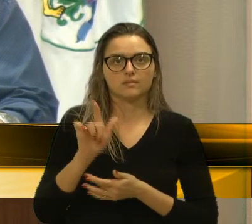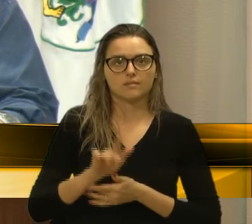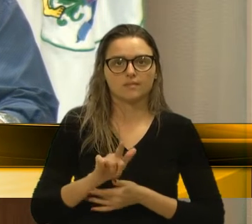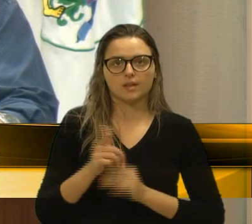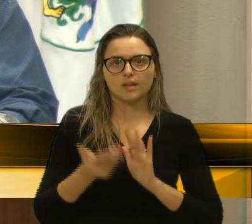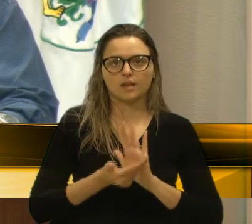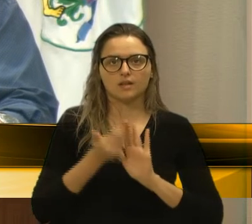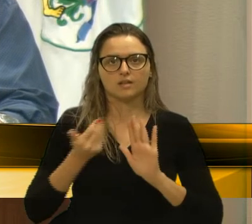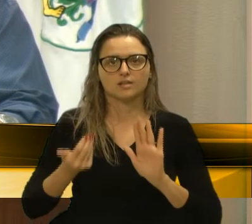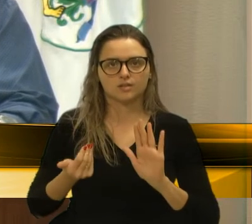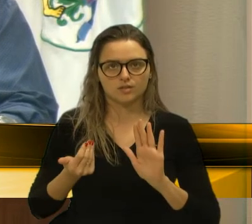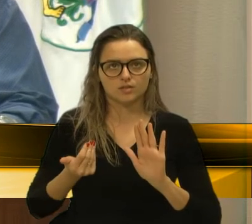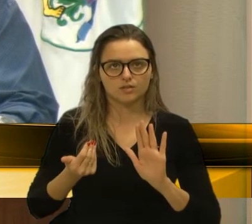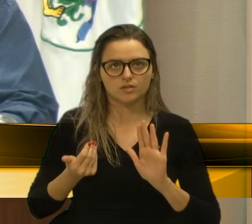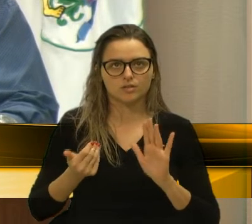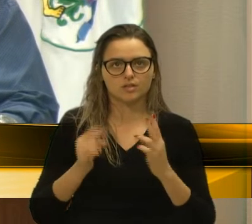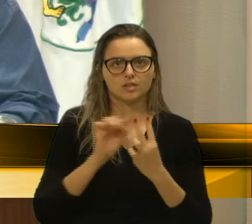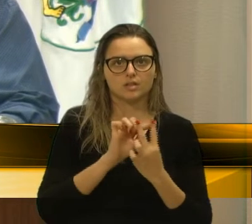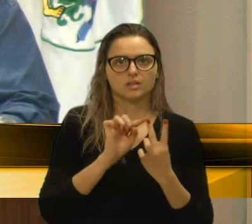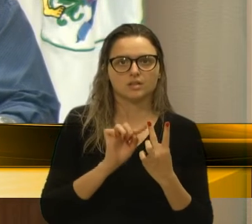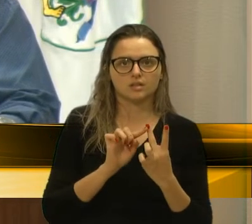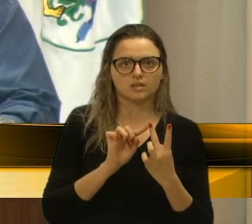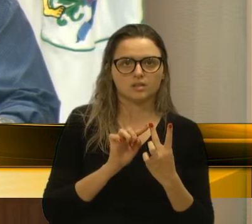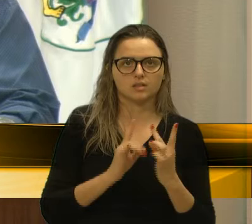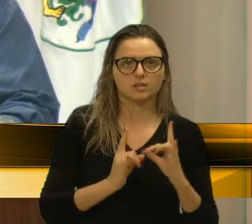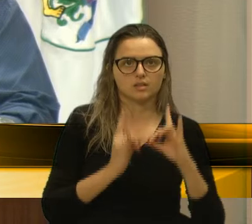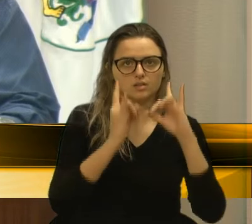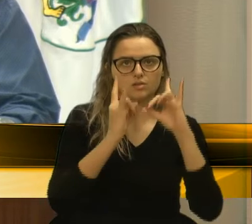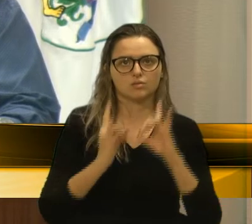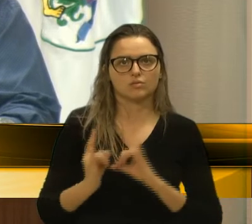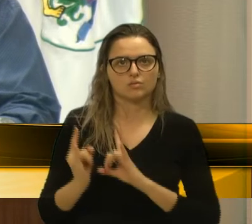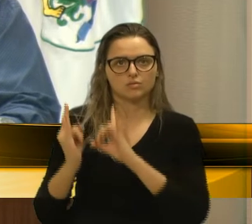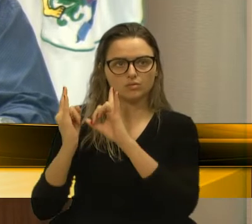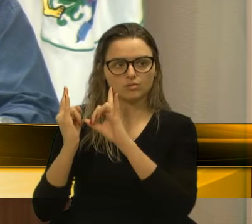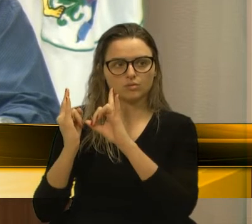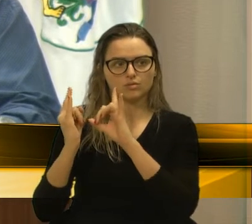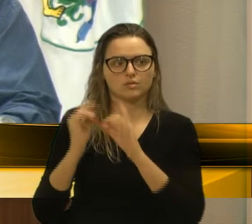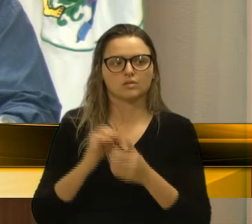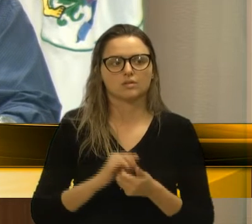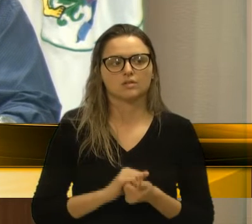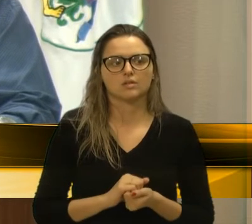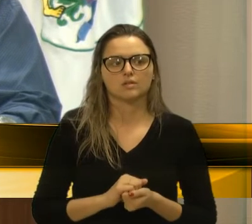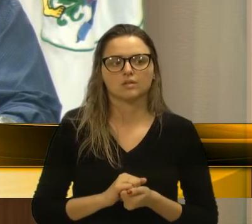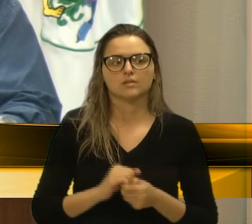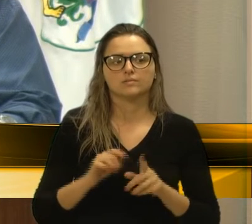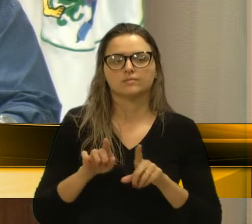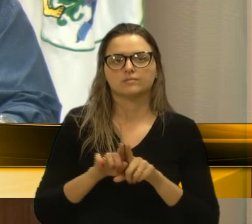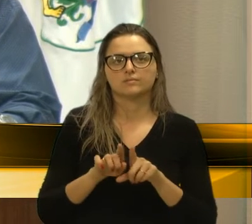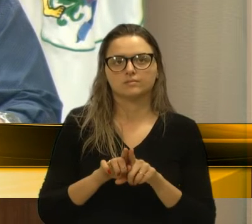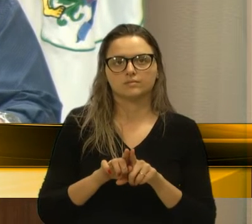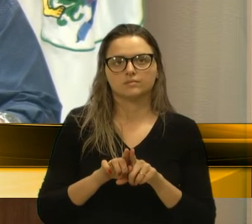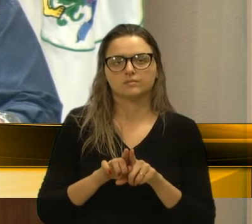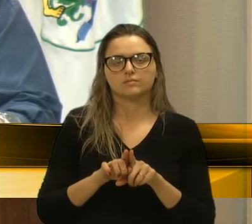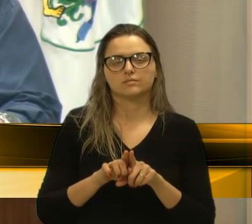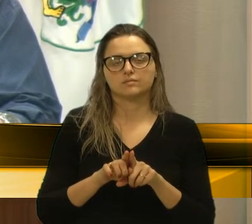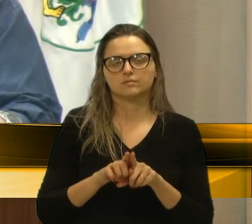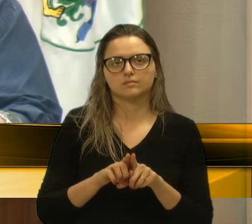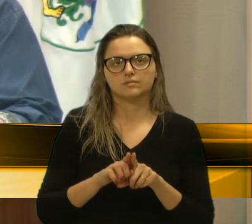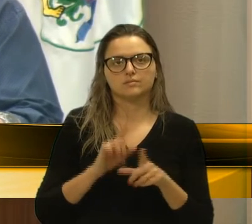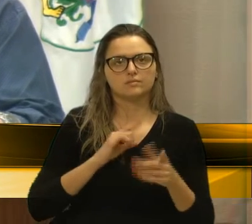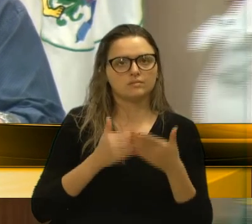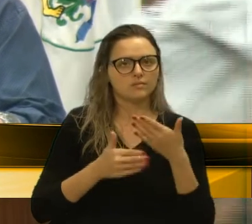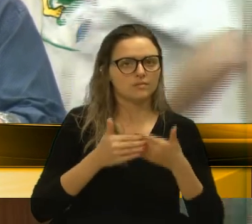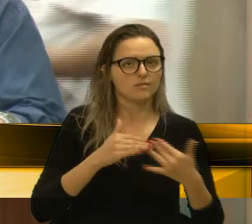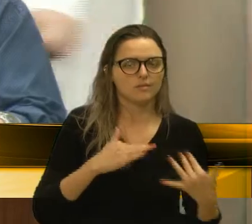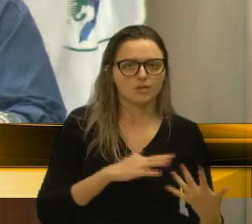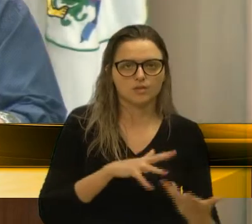derrubada das duas torres, né, e que, sem dúvida nenhuma, galvanizou as atenções do mundo